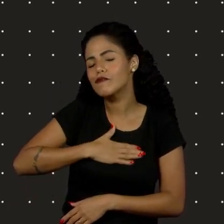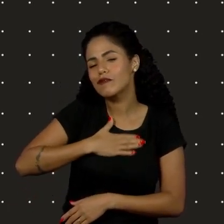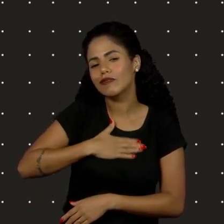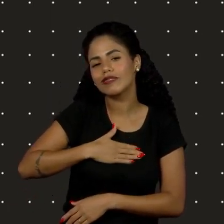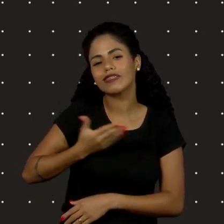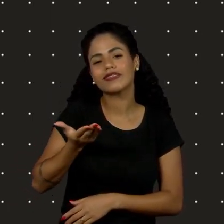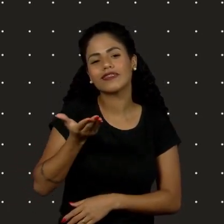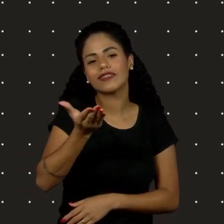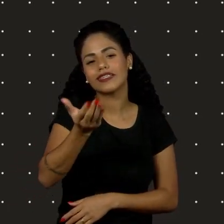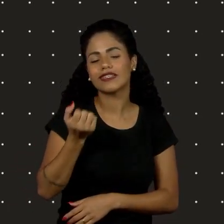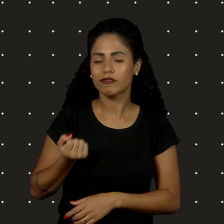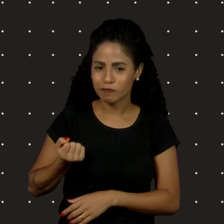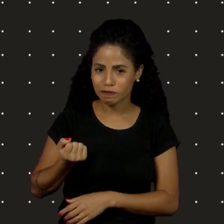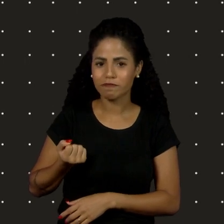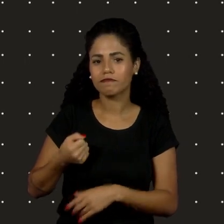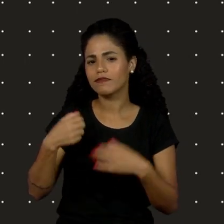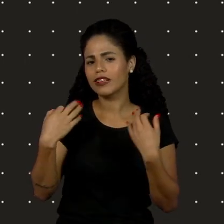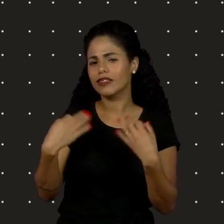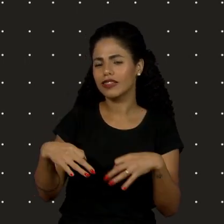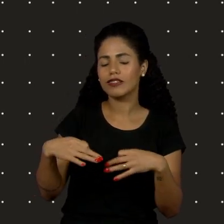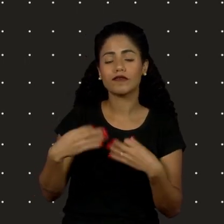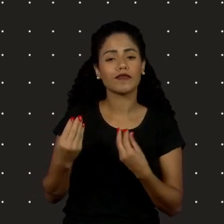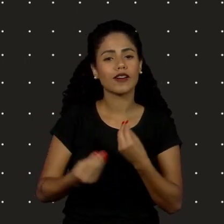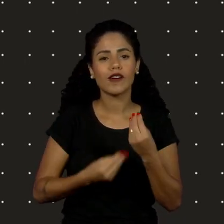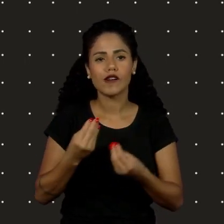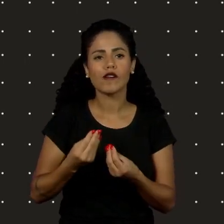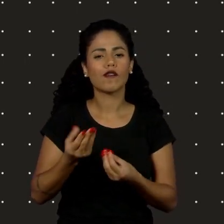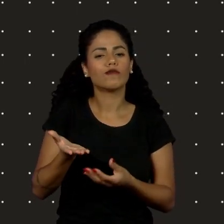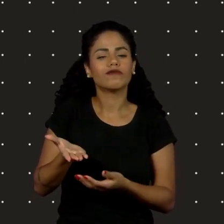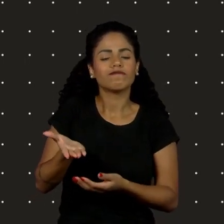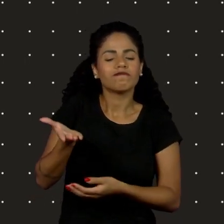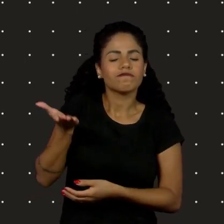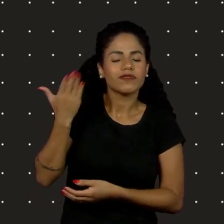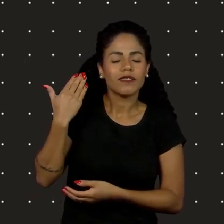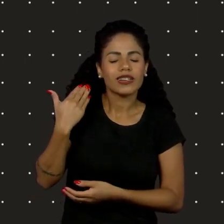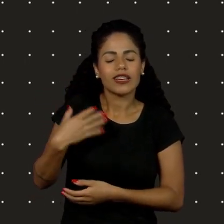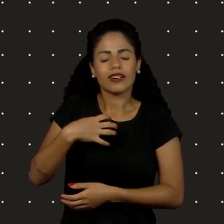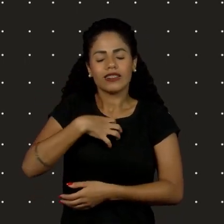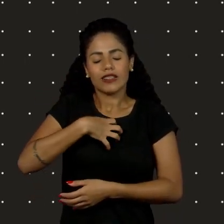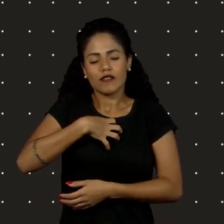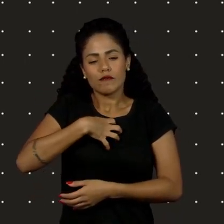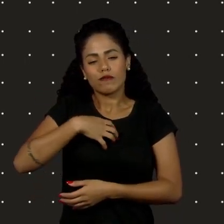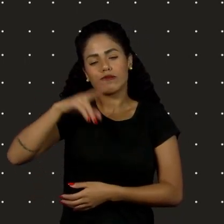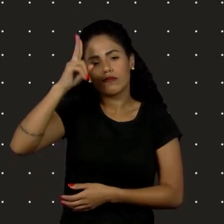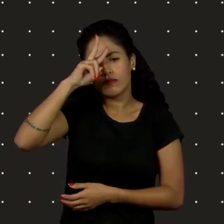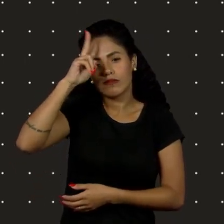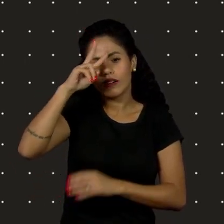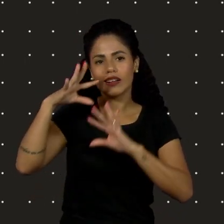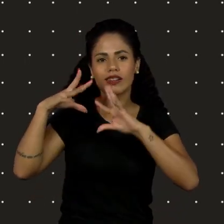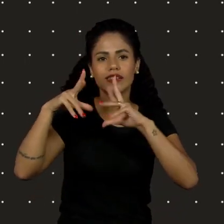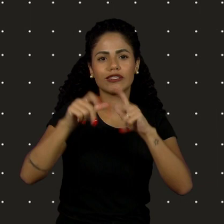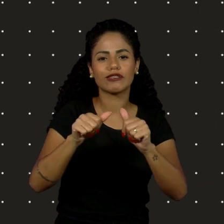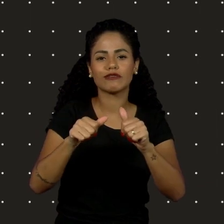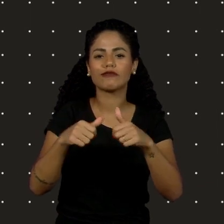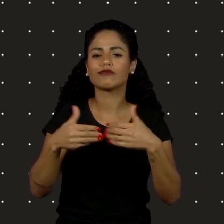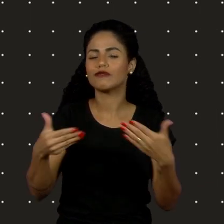não sabia que ia ser filmado. E acho que eu tenho nem vergonha